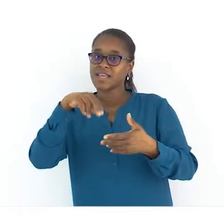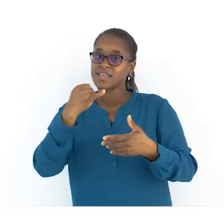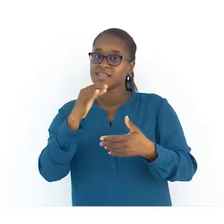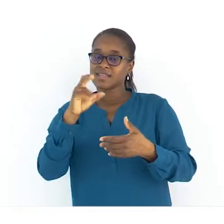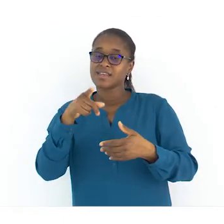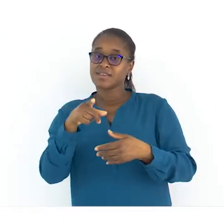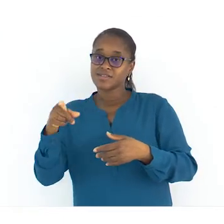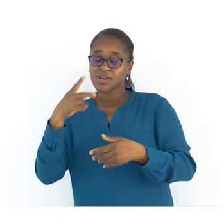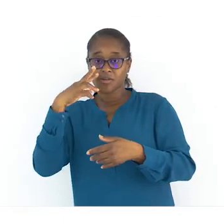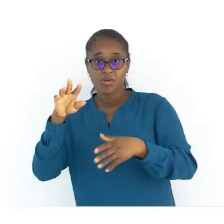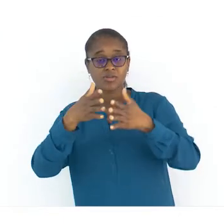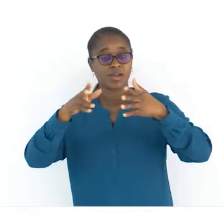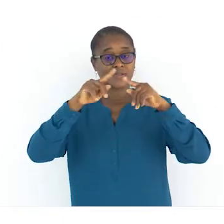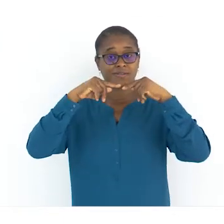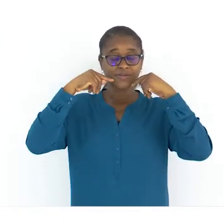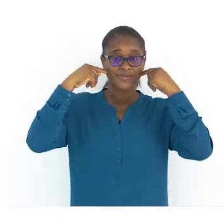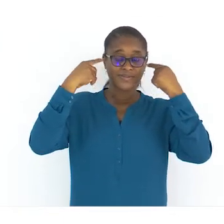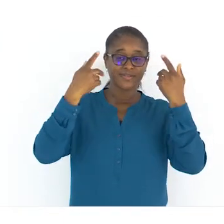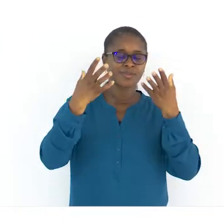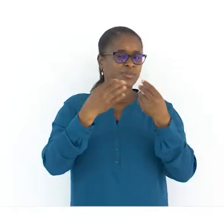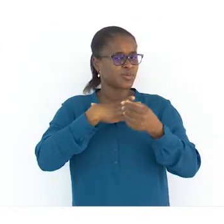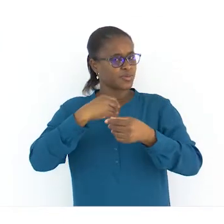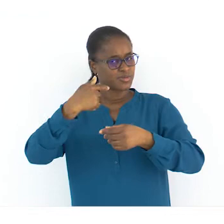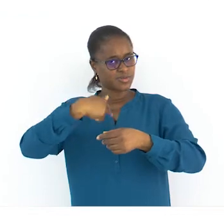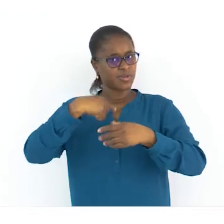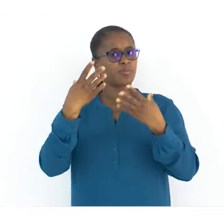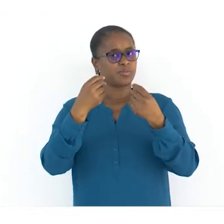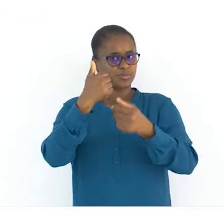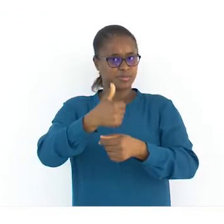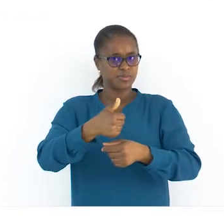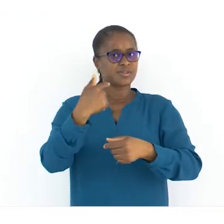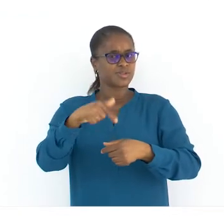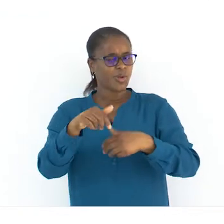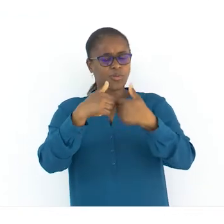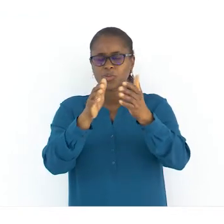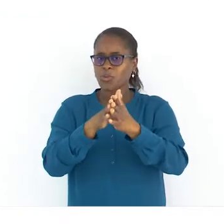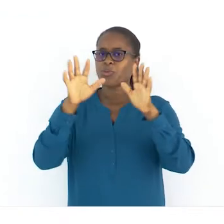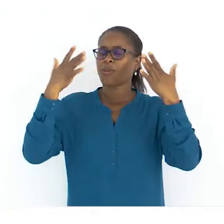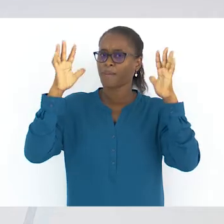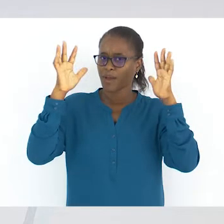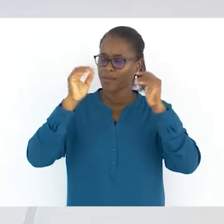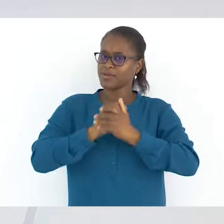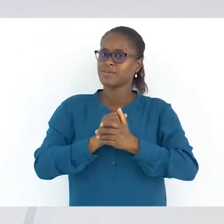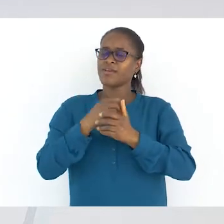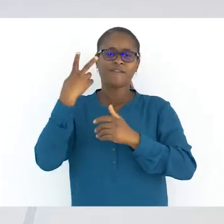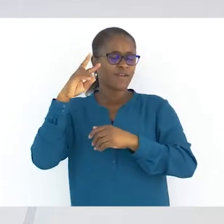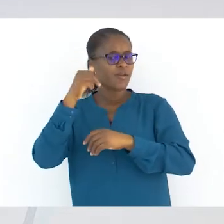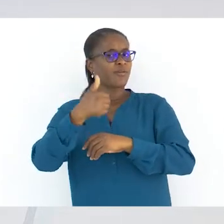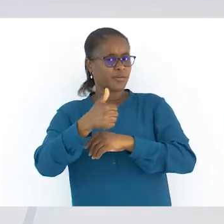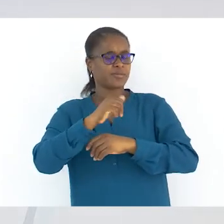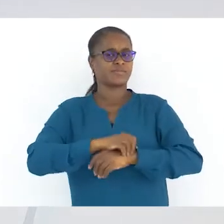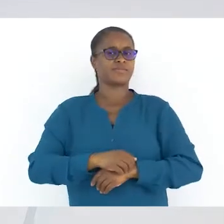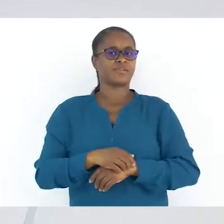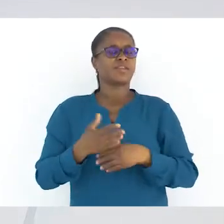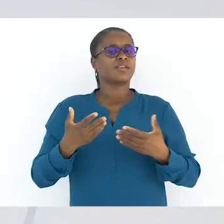grande sorriso, cheio de orgulho de si mesmo. Muito bem, estão todos de parabéns. Valeu a pena.